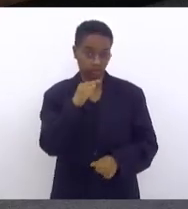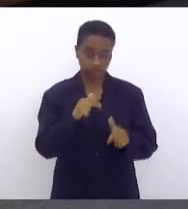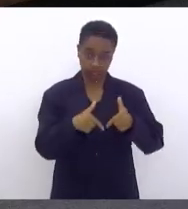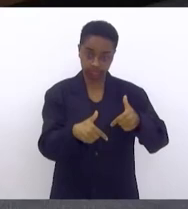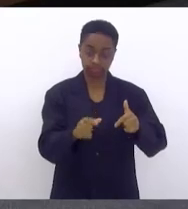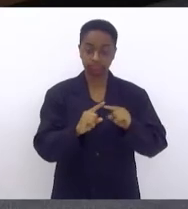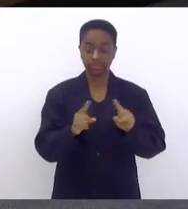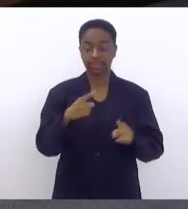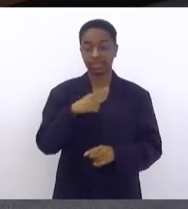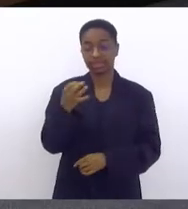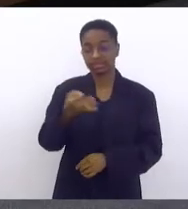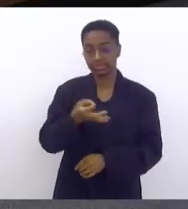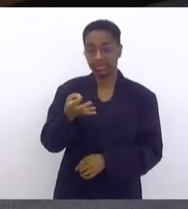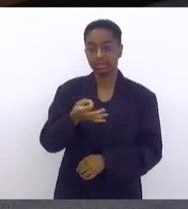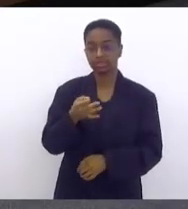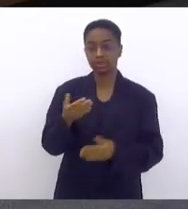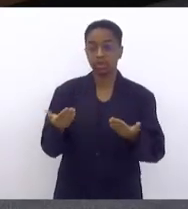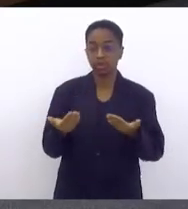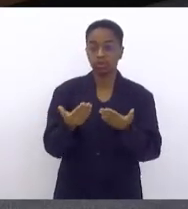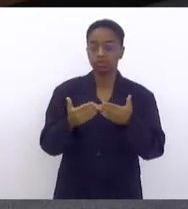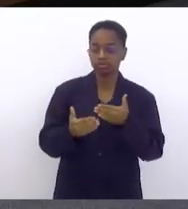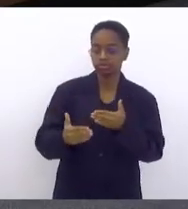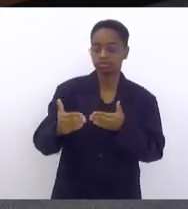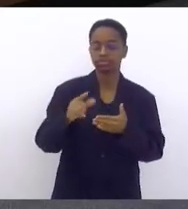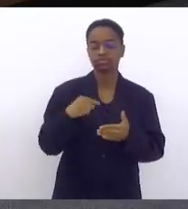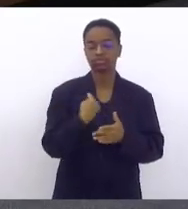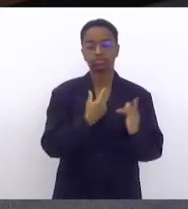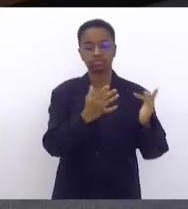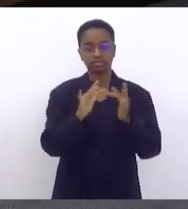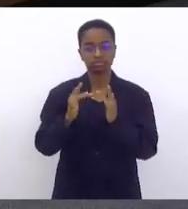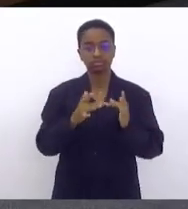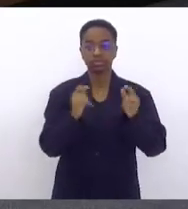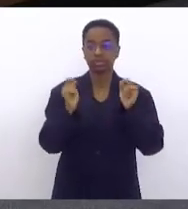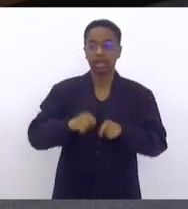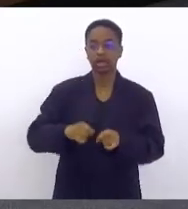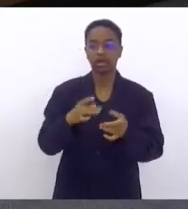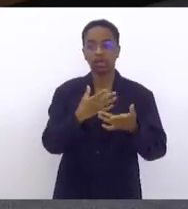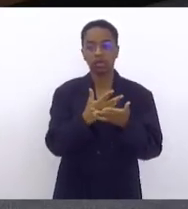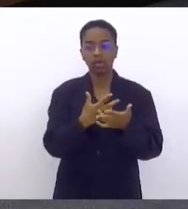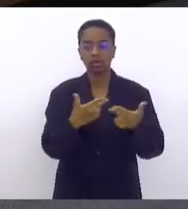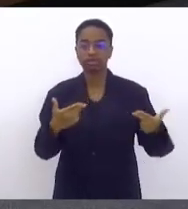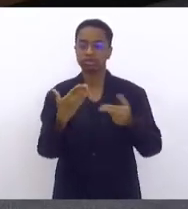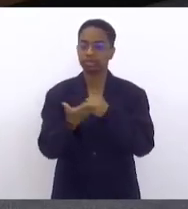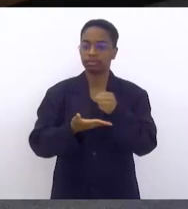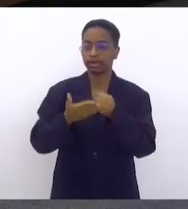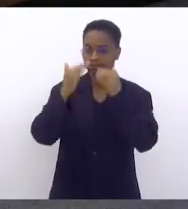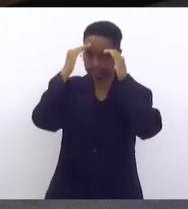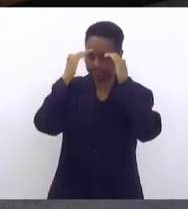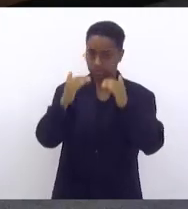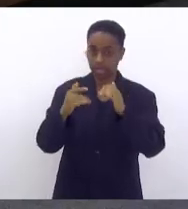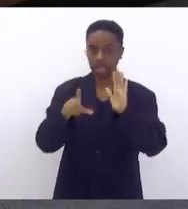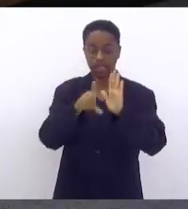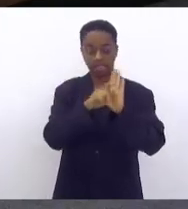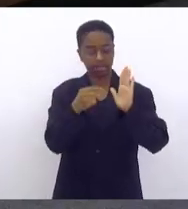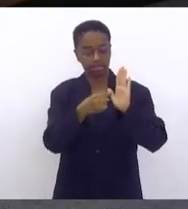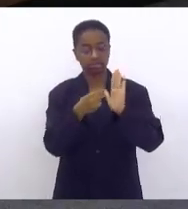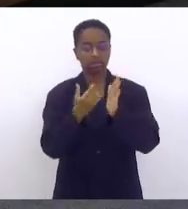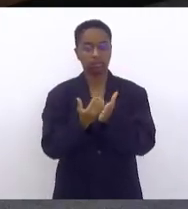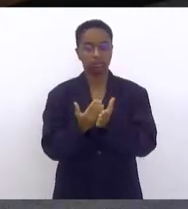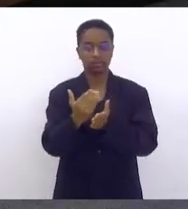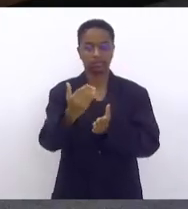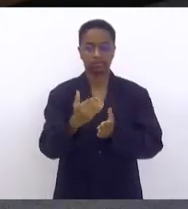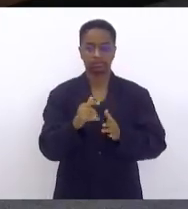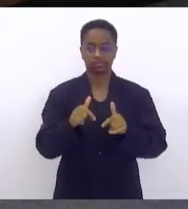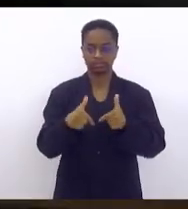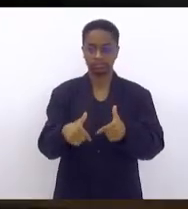certeza que, a partir de hoje, nós vamos estar articulados para fazer cumprir o que é fundamental, que essa lei entre em vigor. Né?